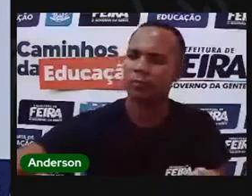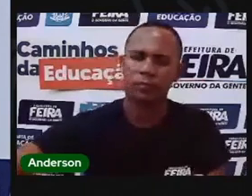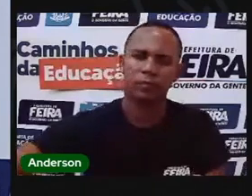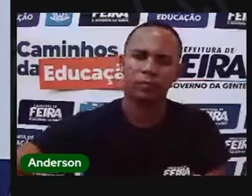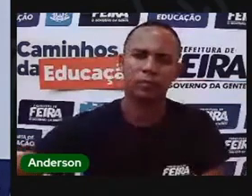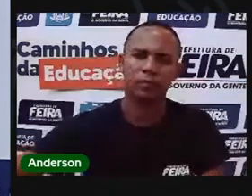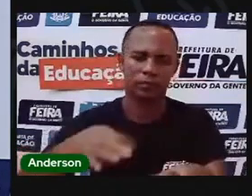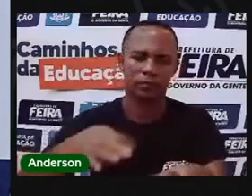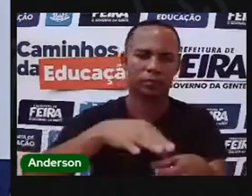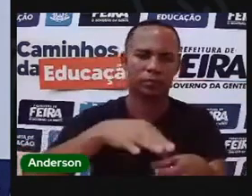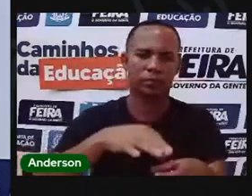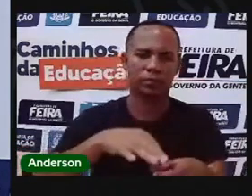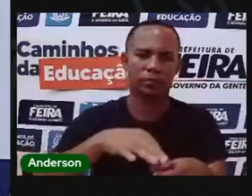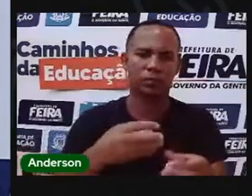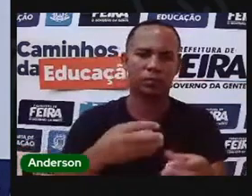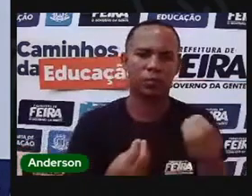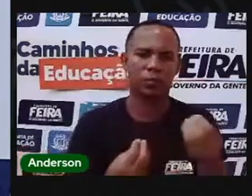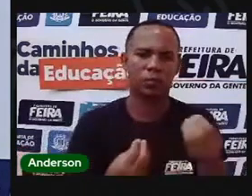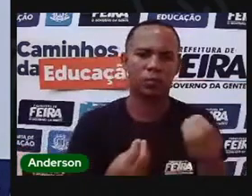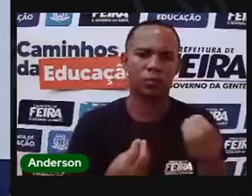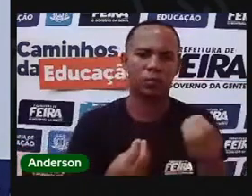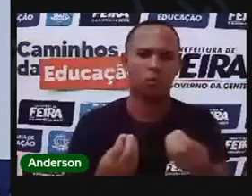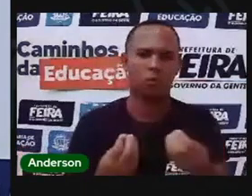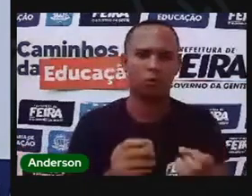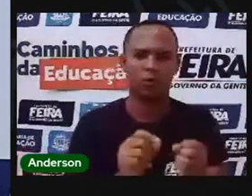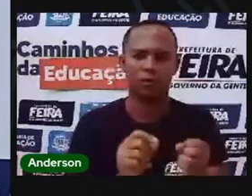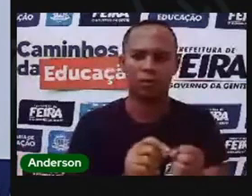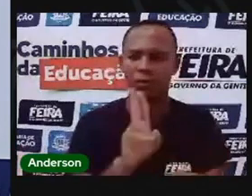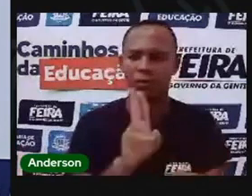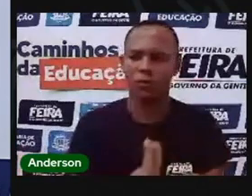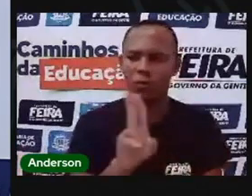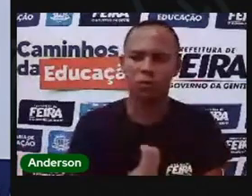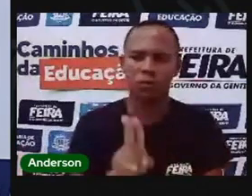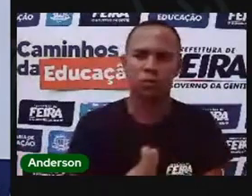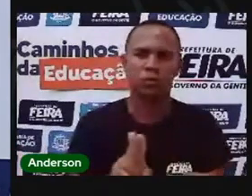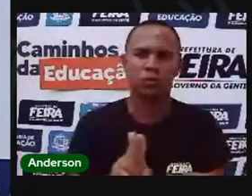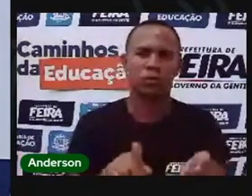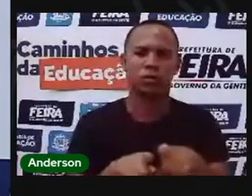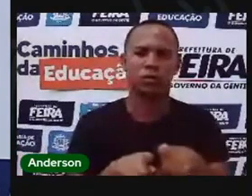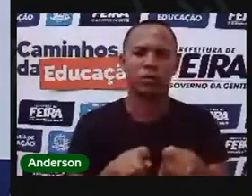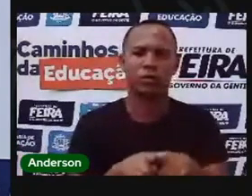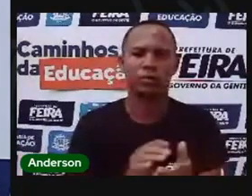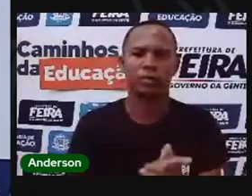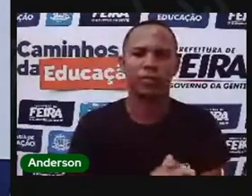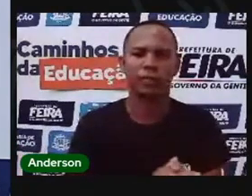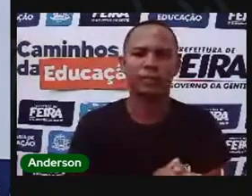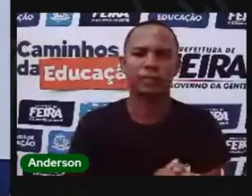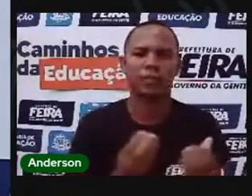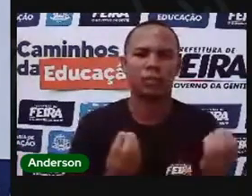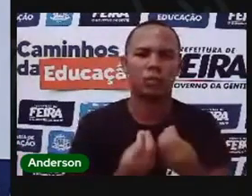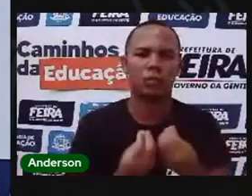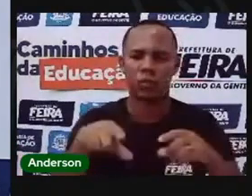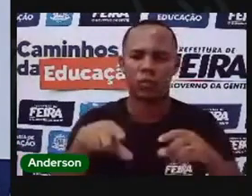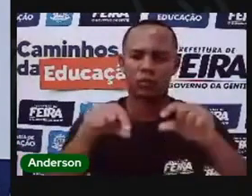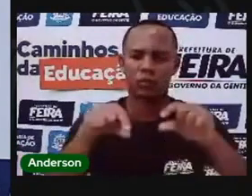potinhos. Para fazer o quê? Fazer o uso, né? Deles aqui dentro. Você vai escolher alguns grãozinhos.